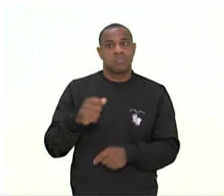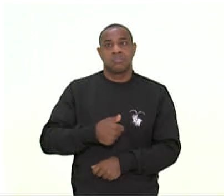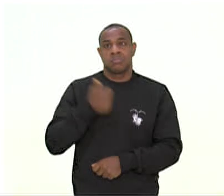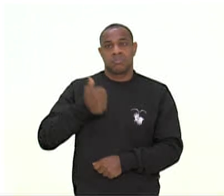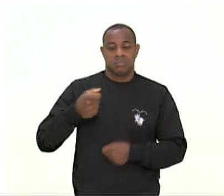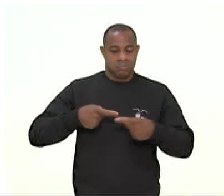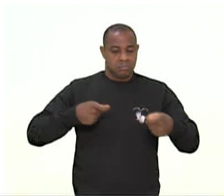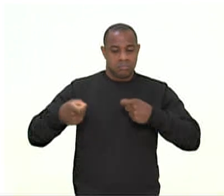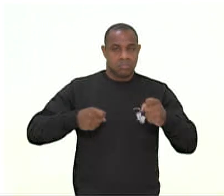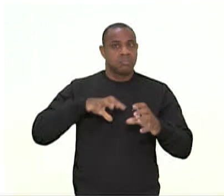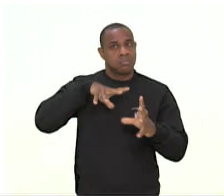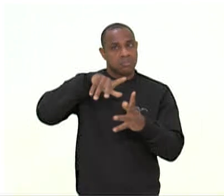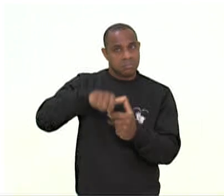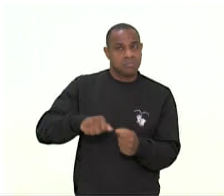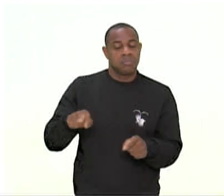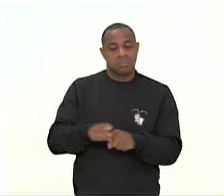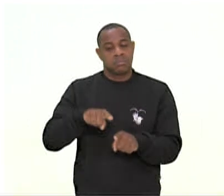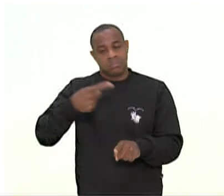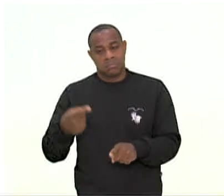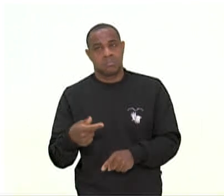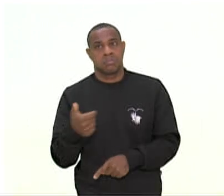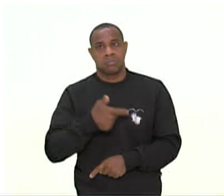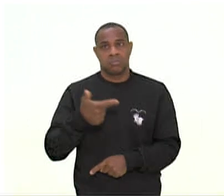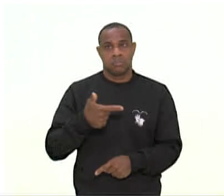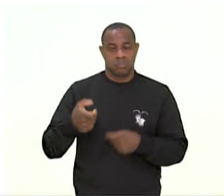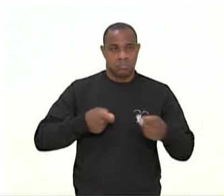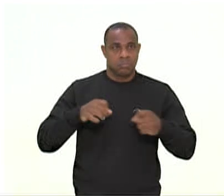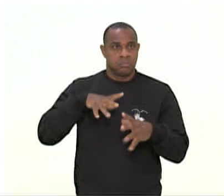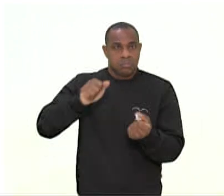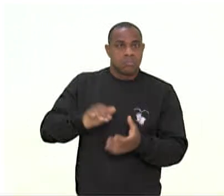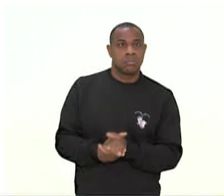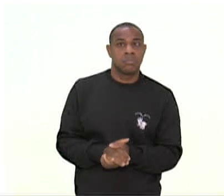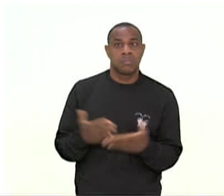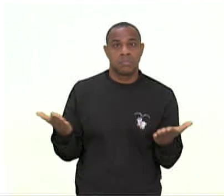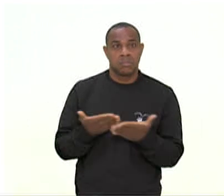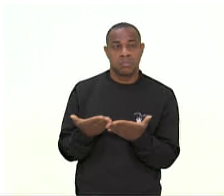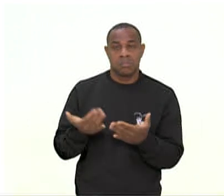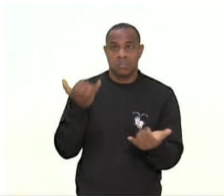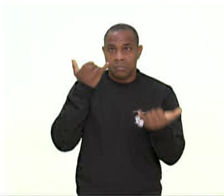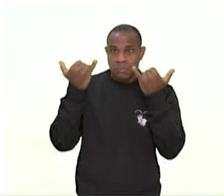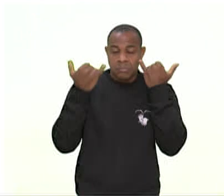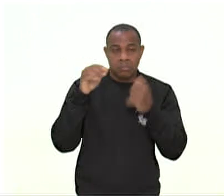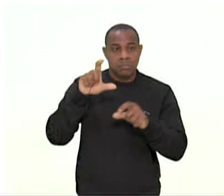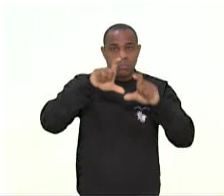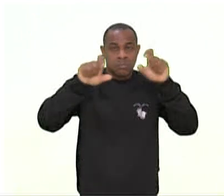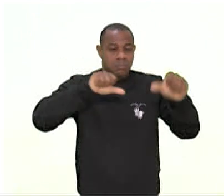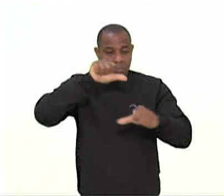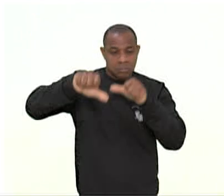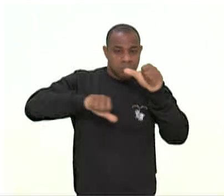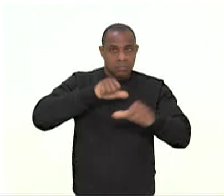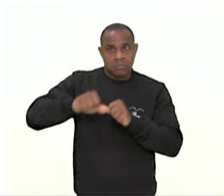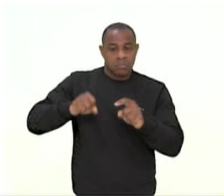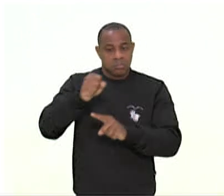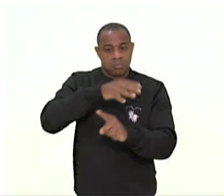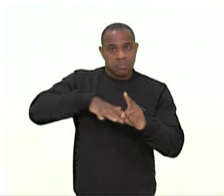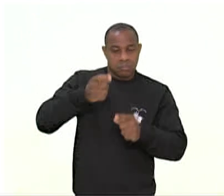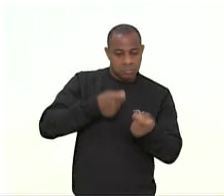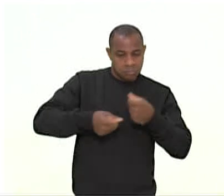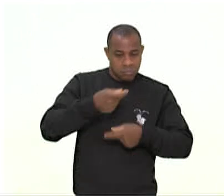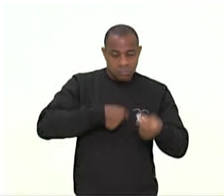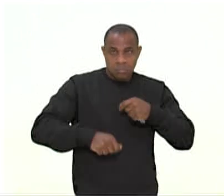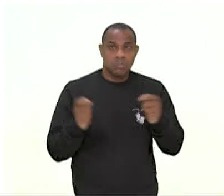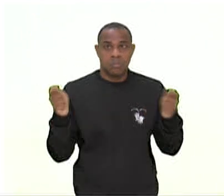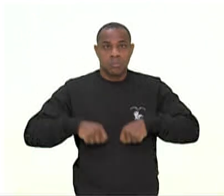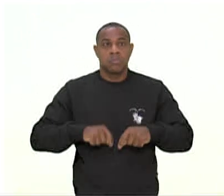Mundial e posteriormente a Segunda Guerra Mundial. Pergunta: baseado nas transformações socioeconômicas,